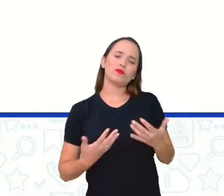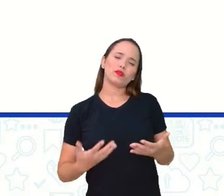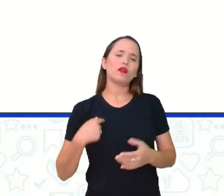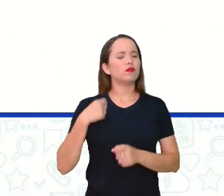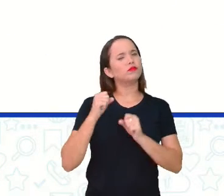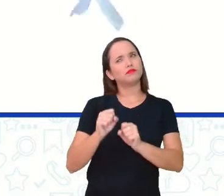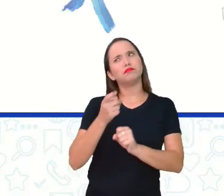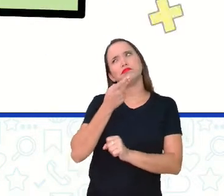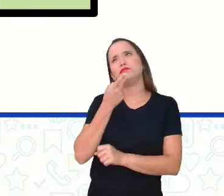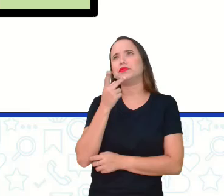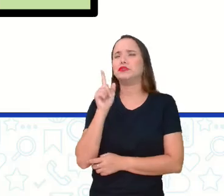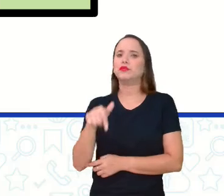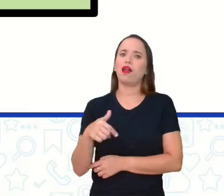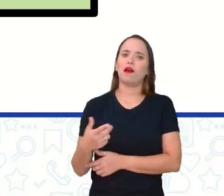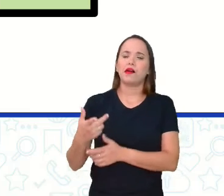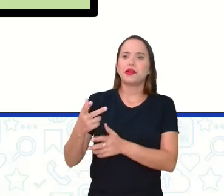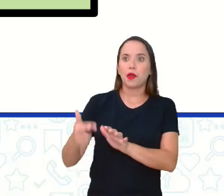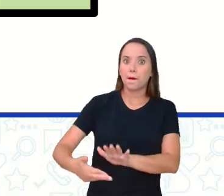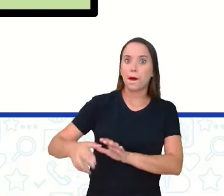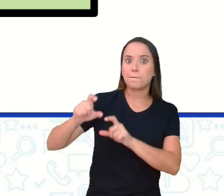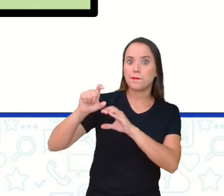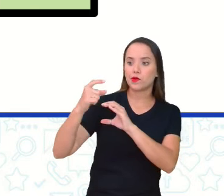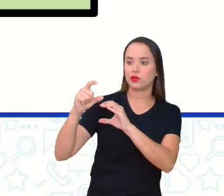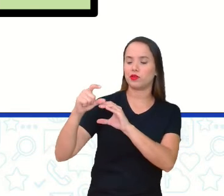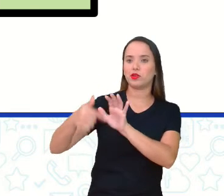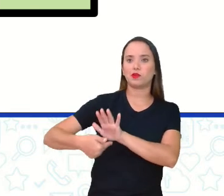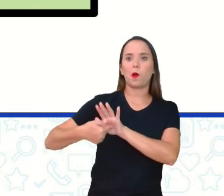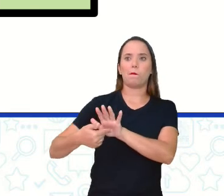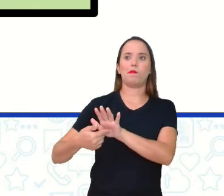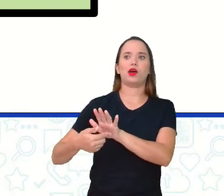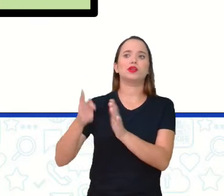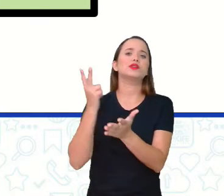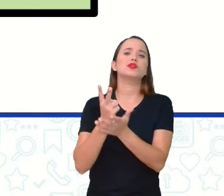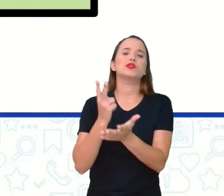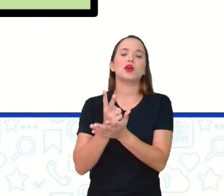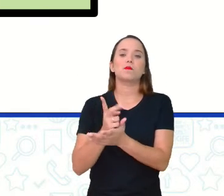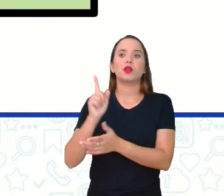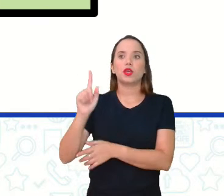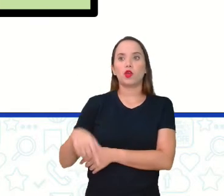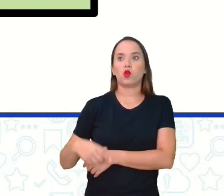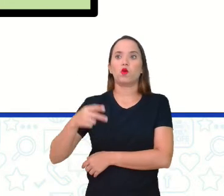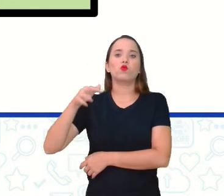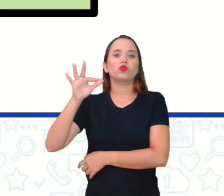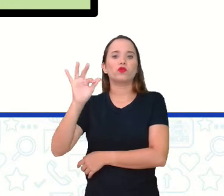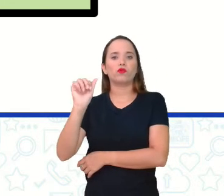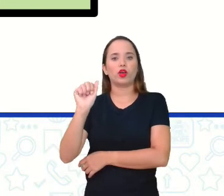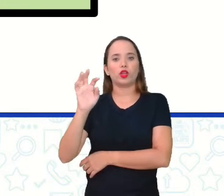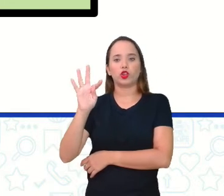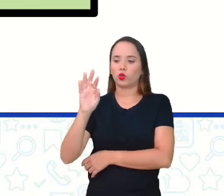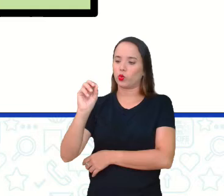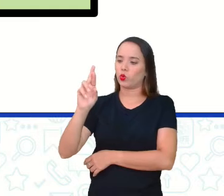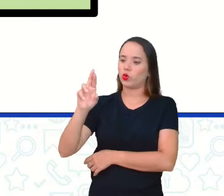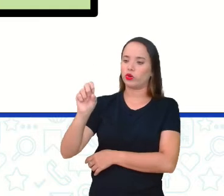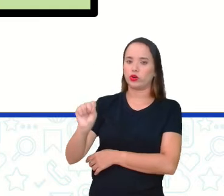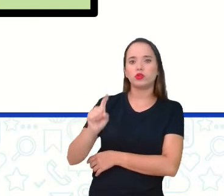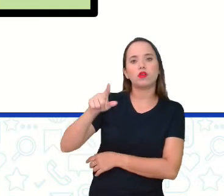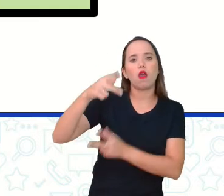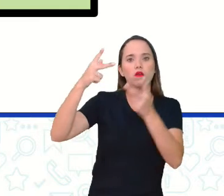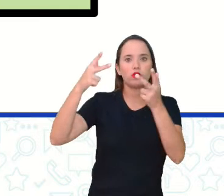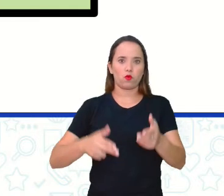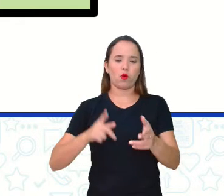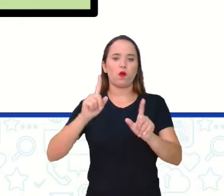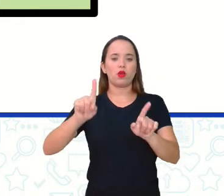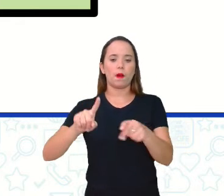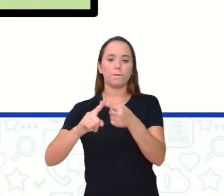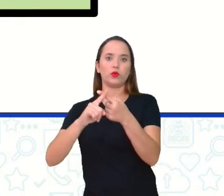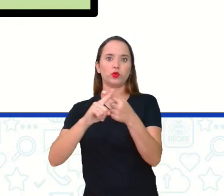a potenciação vai aparecer quando a gente tiver a multiplicação de fatores iguais e que essa multiplicação ela